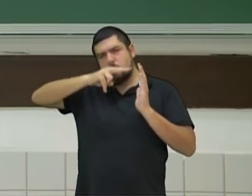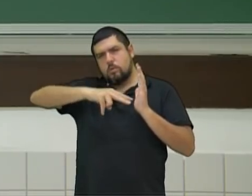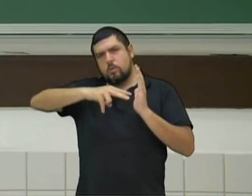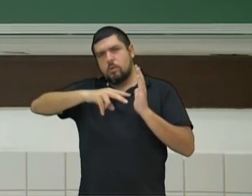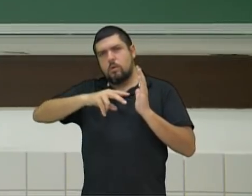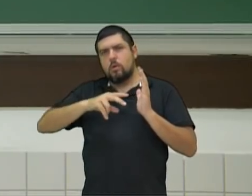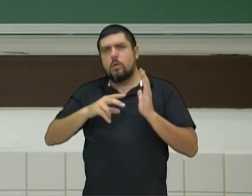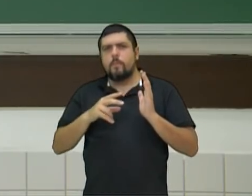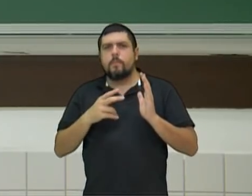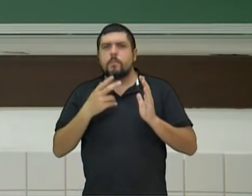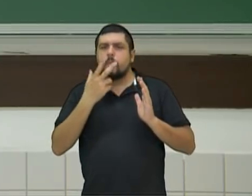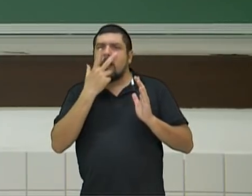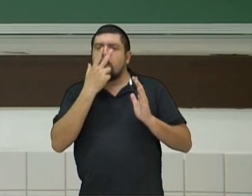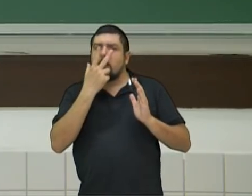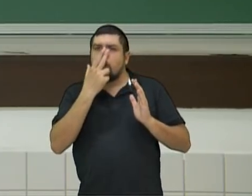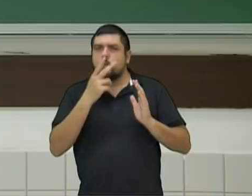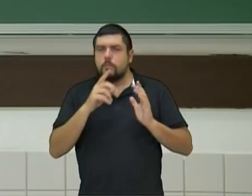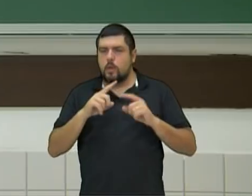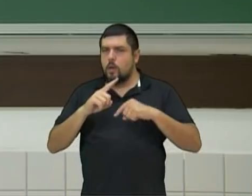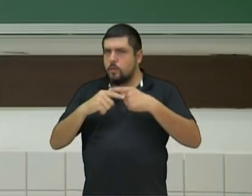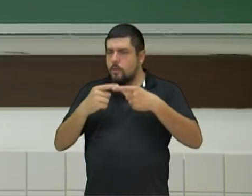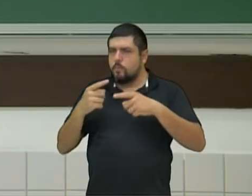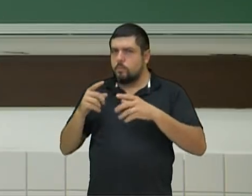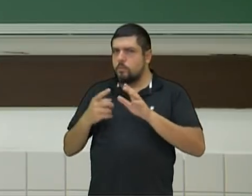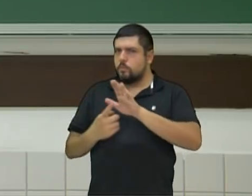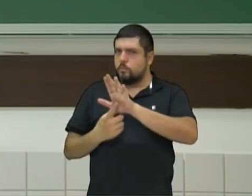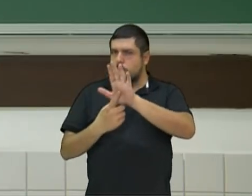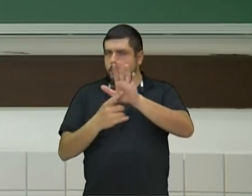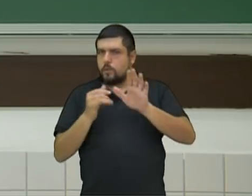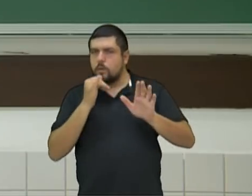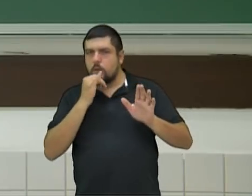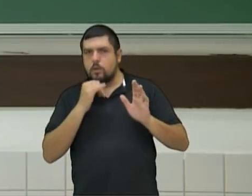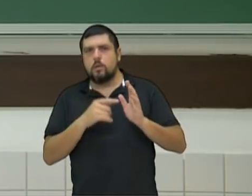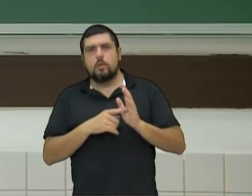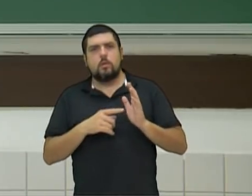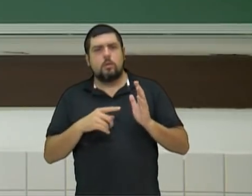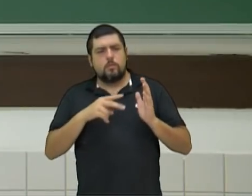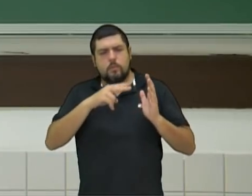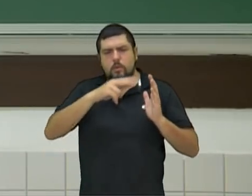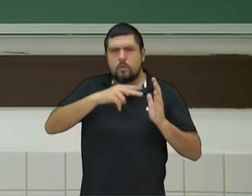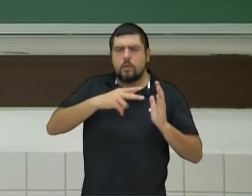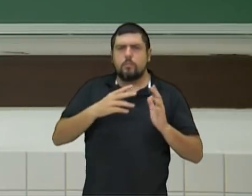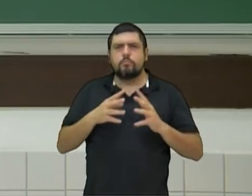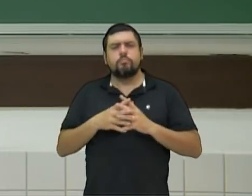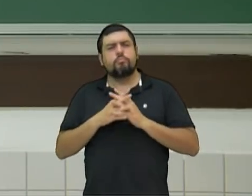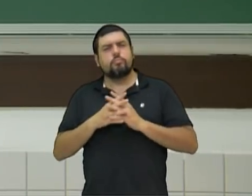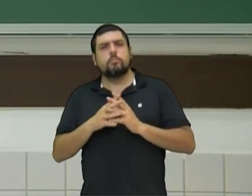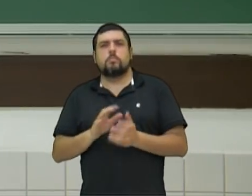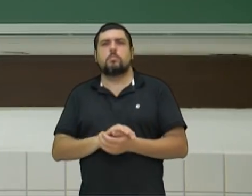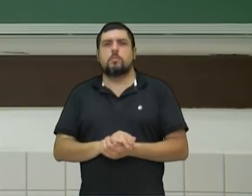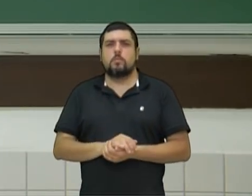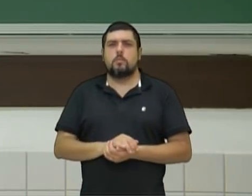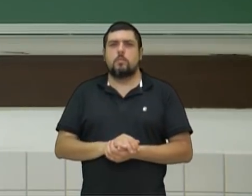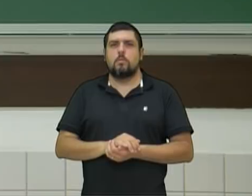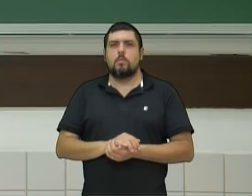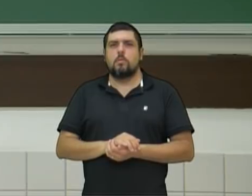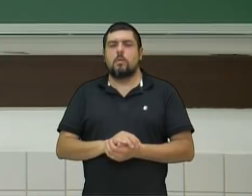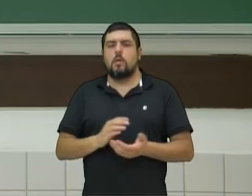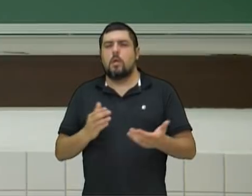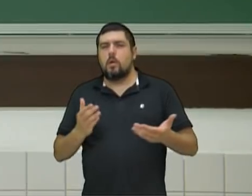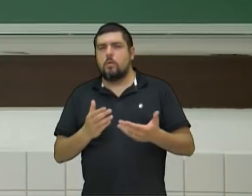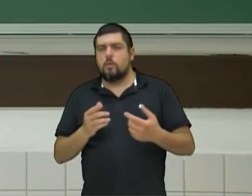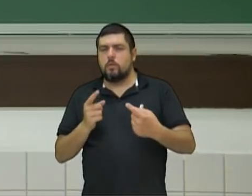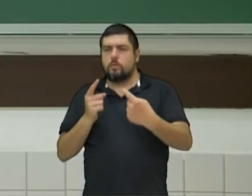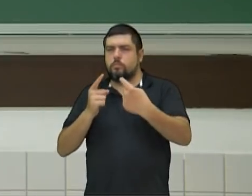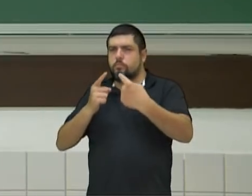estatístico, isso a professora trouxe alguns exemplos, nós vamos observar, tá bom? Então, aqui a professora já trouxe um quiz para vocês e